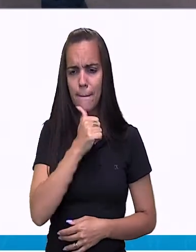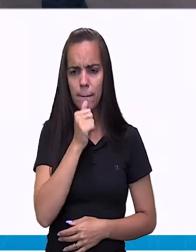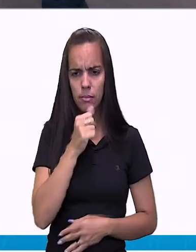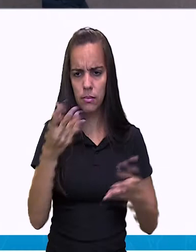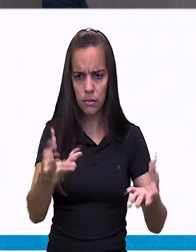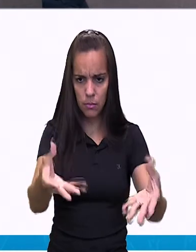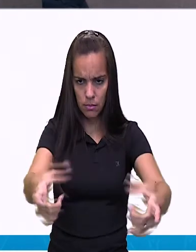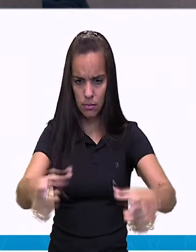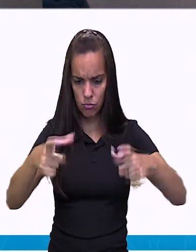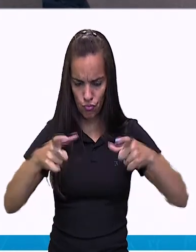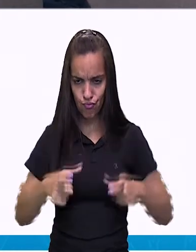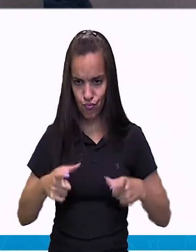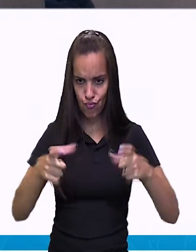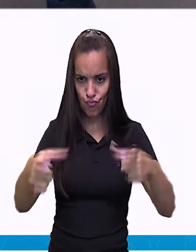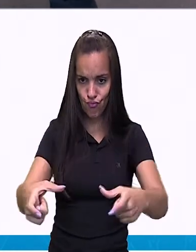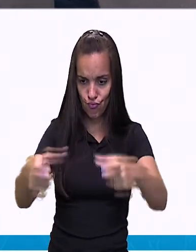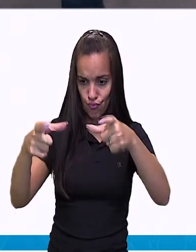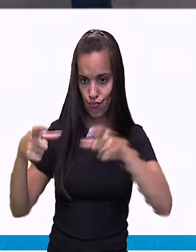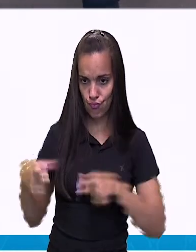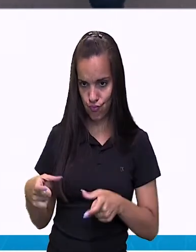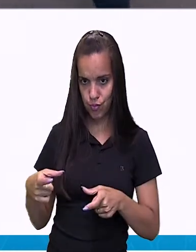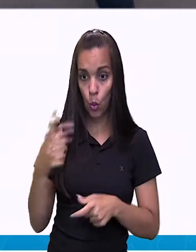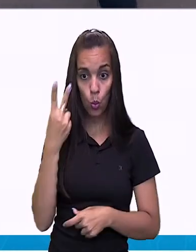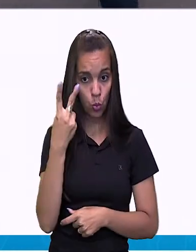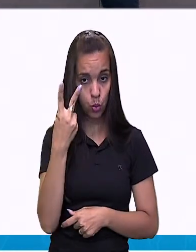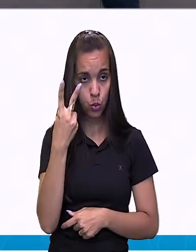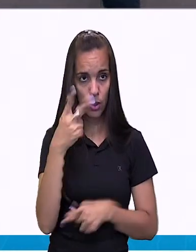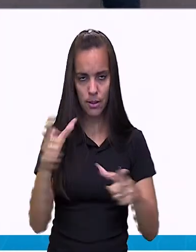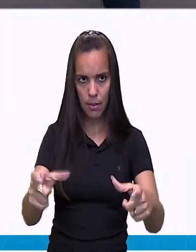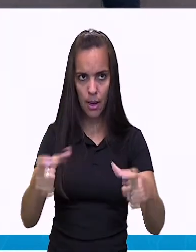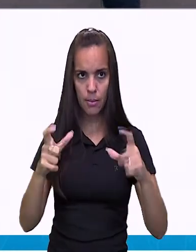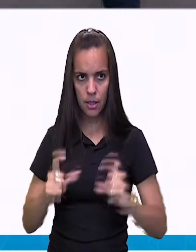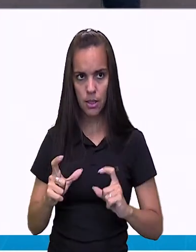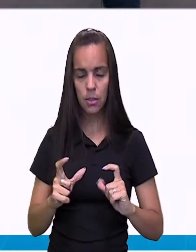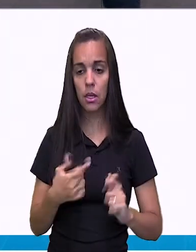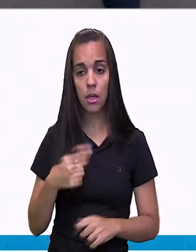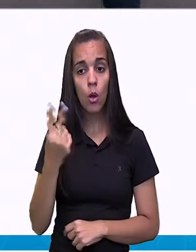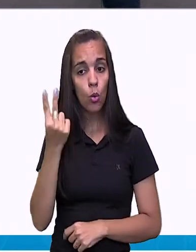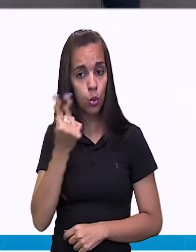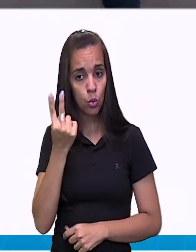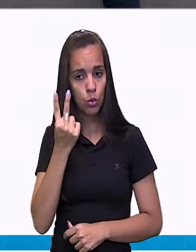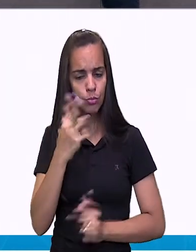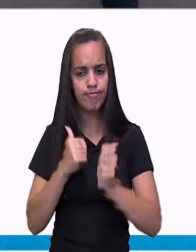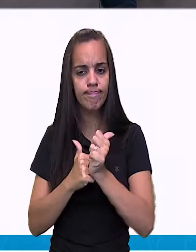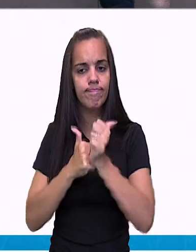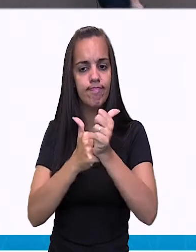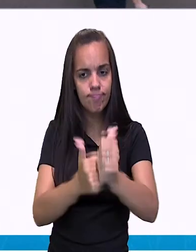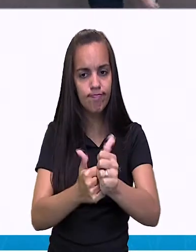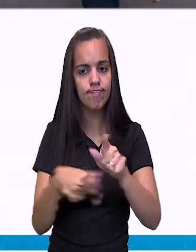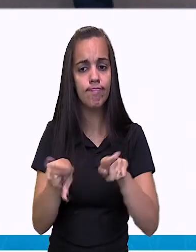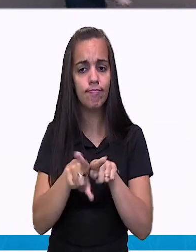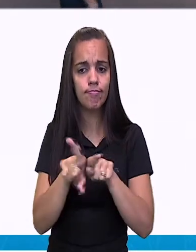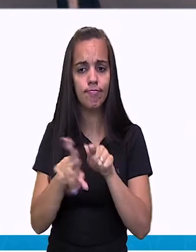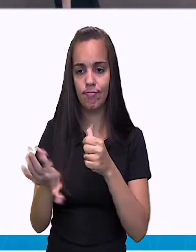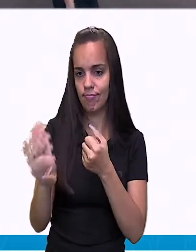marmitas. Novamente, 2, remetendo o sentido aqui de marmitas.